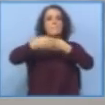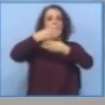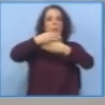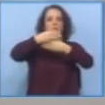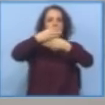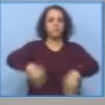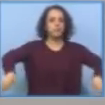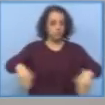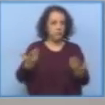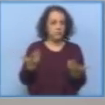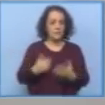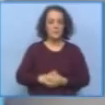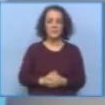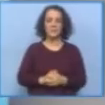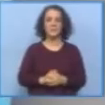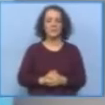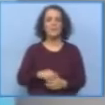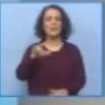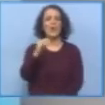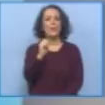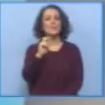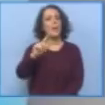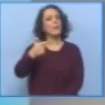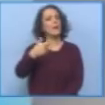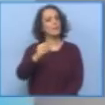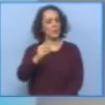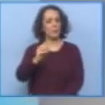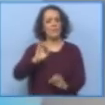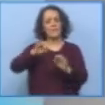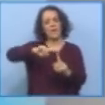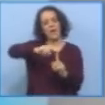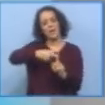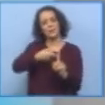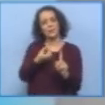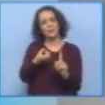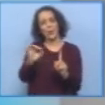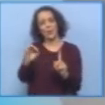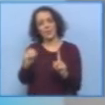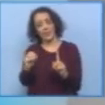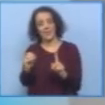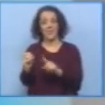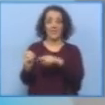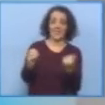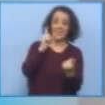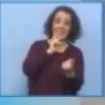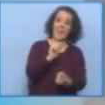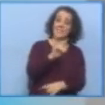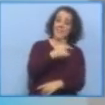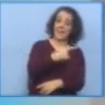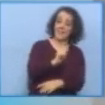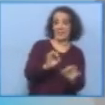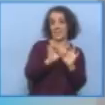existir. Padre Luís Alberto, nos finais da década de 80, tal como a Elisete Andrade, estavam ambos